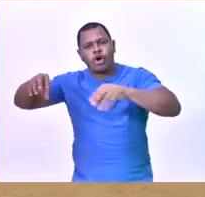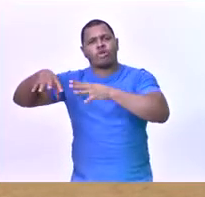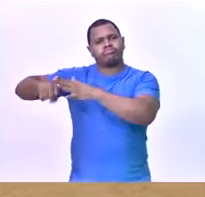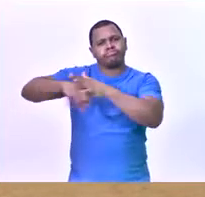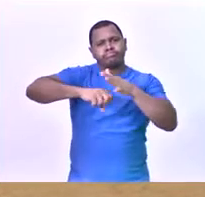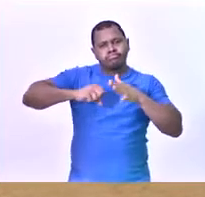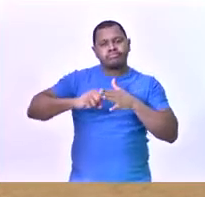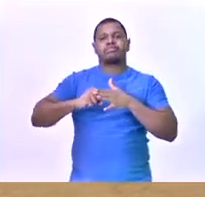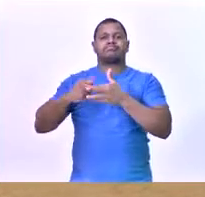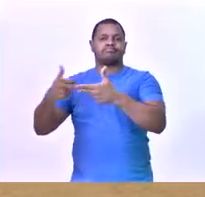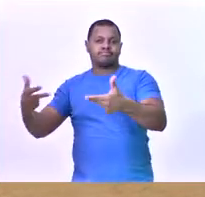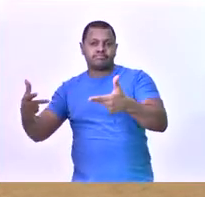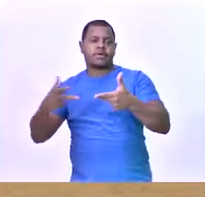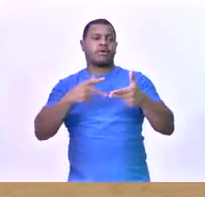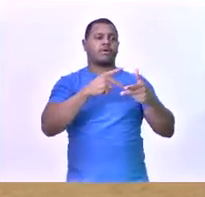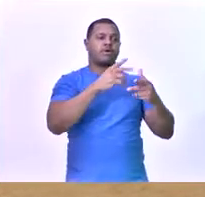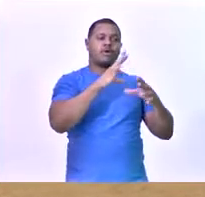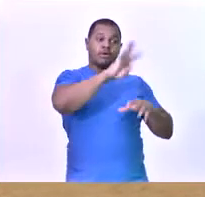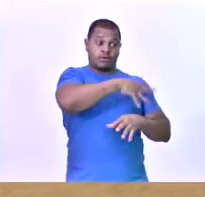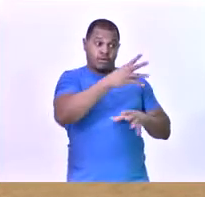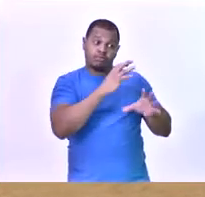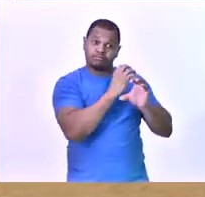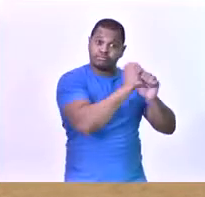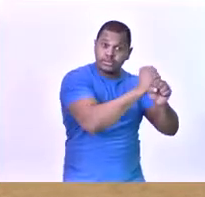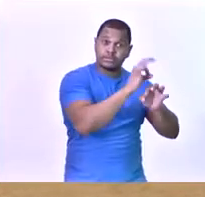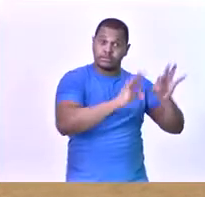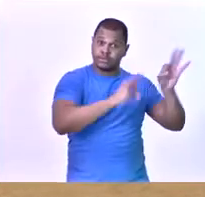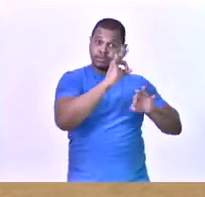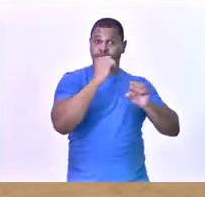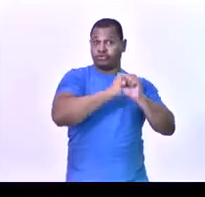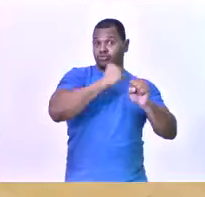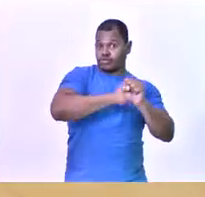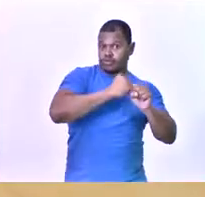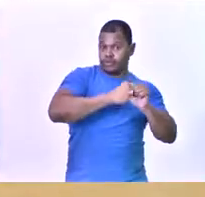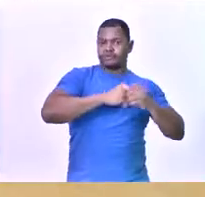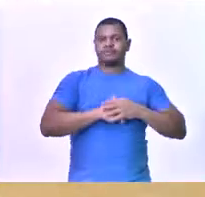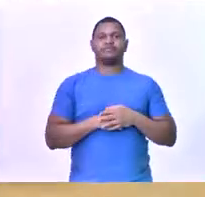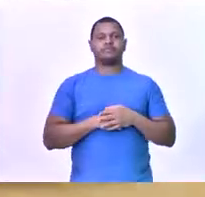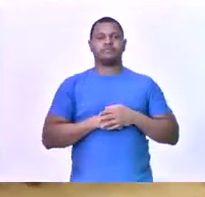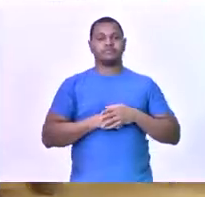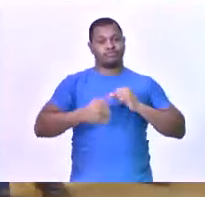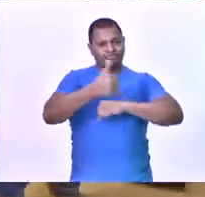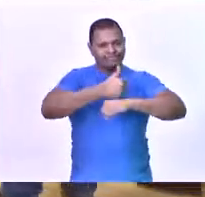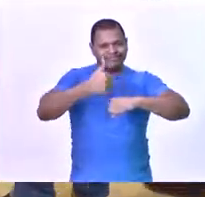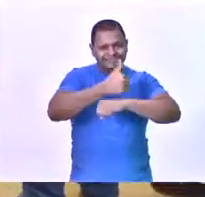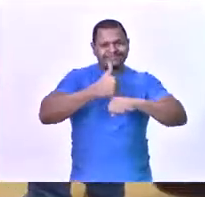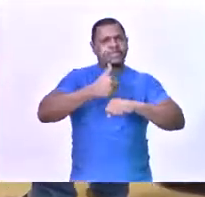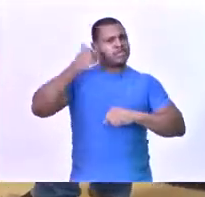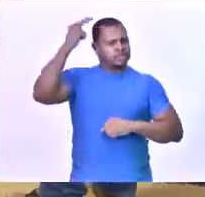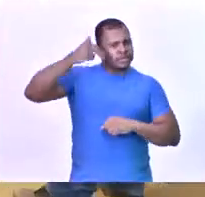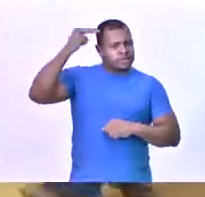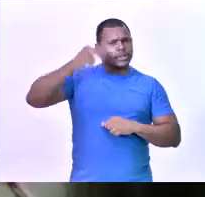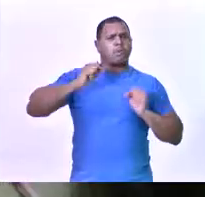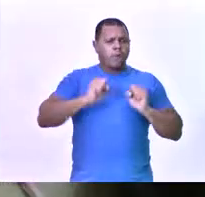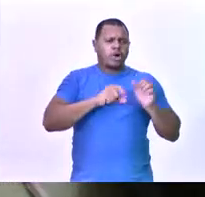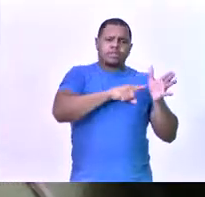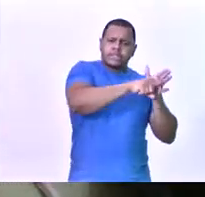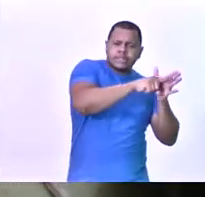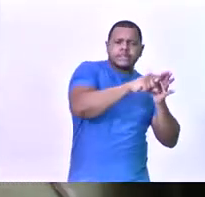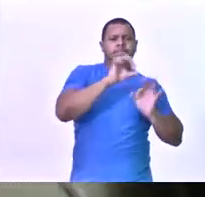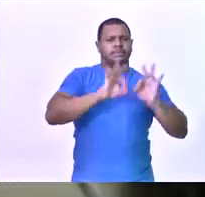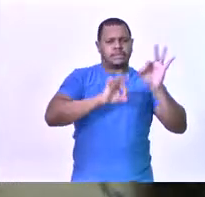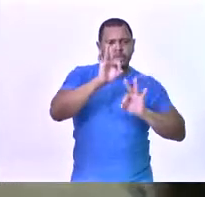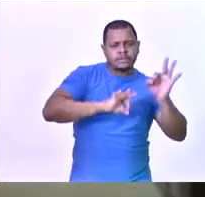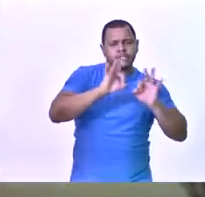solos e fundações e orçamento e planejamento de obras. Os engenheiros civis podem desenvolver